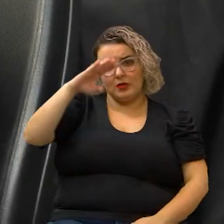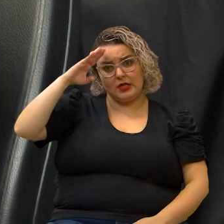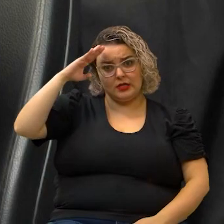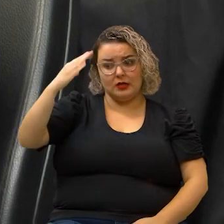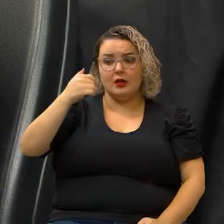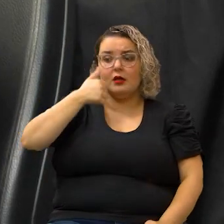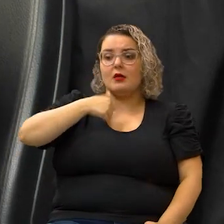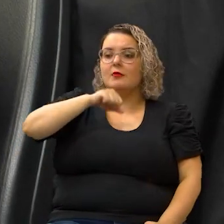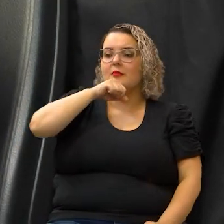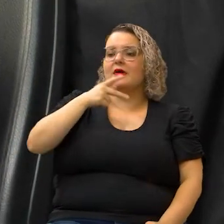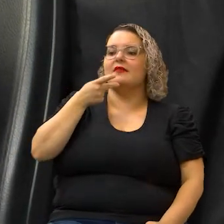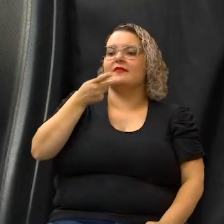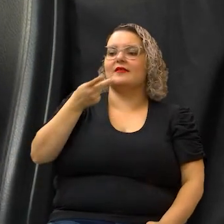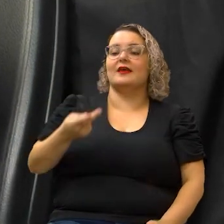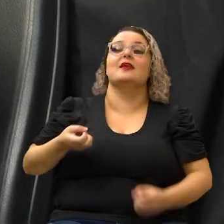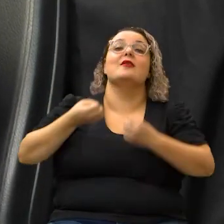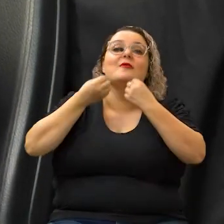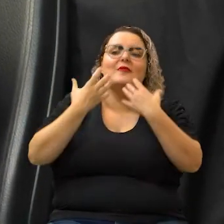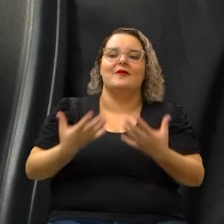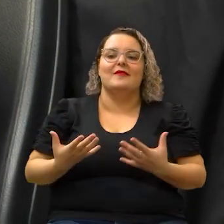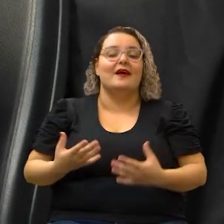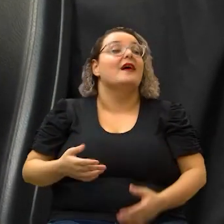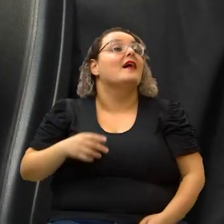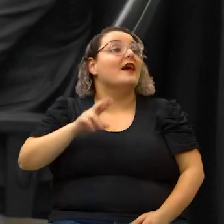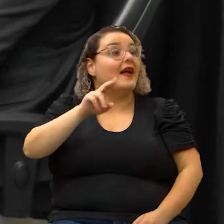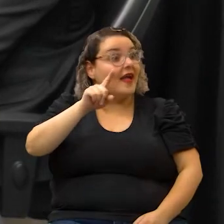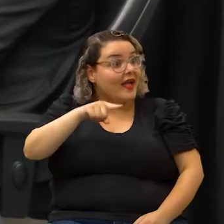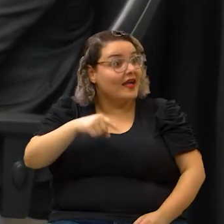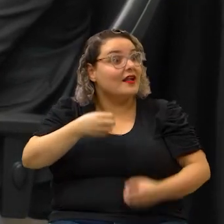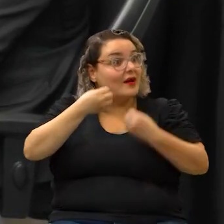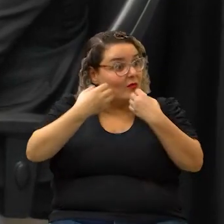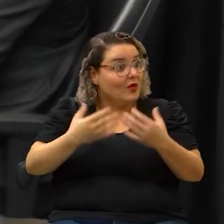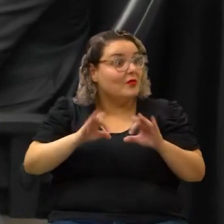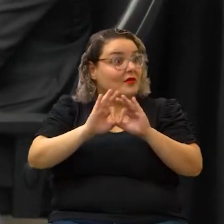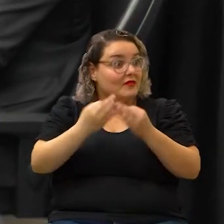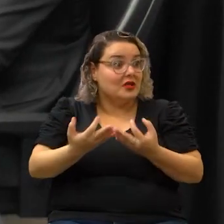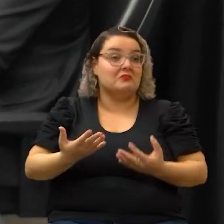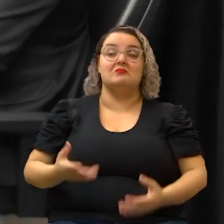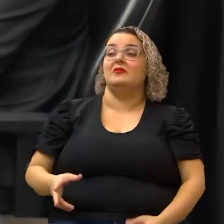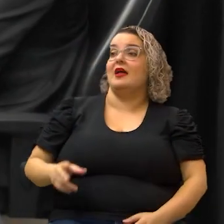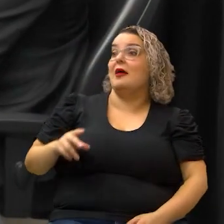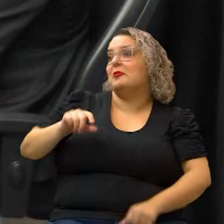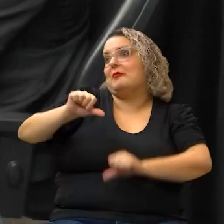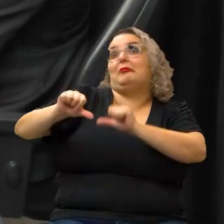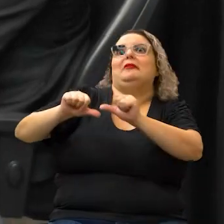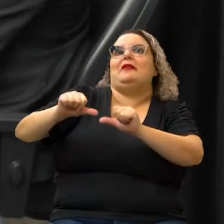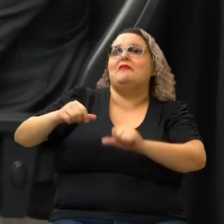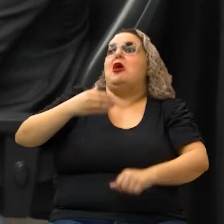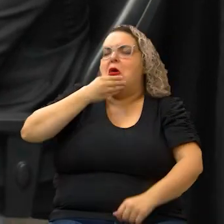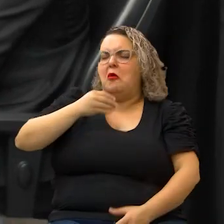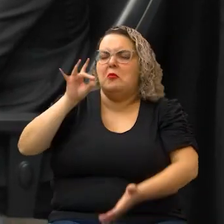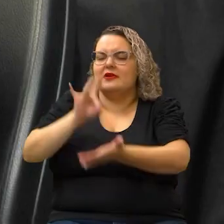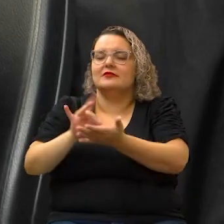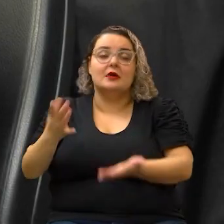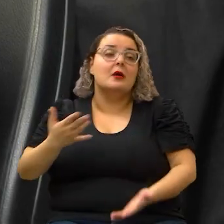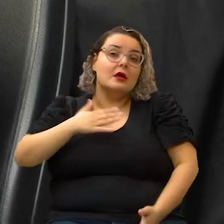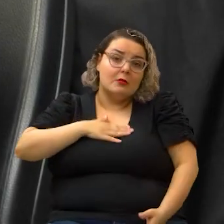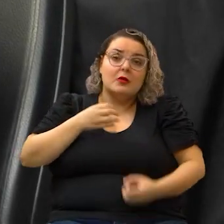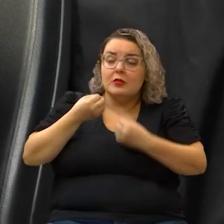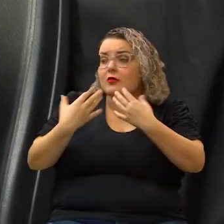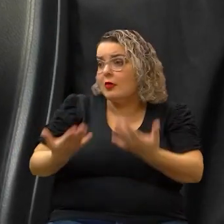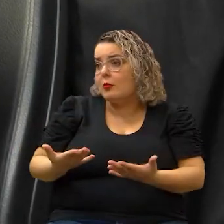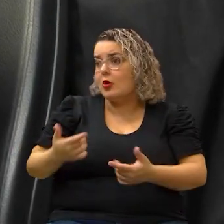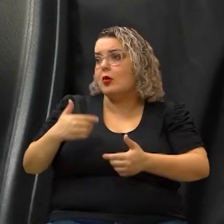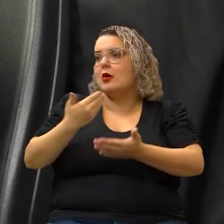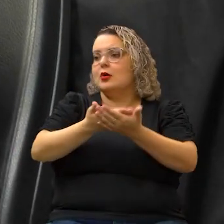falava que era muito bom a gente servir o exército, né? Que Era um virava orgulho homem. para a família, né? Falava, Você virava nossa. homem, né? Para mim foi muito bom, porque no exército eu